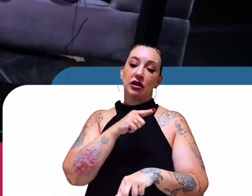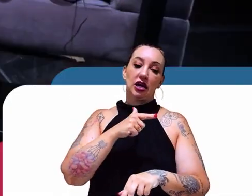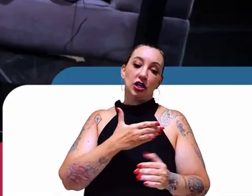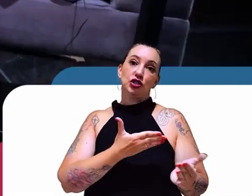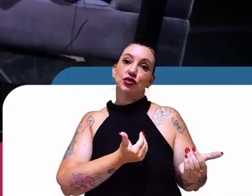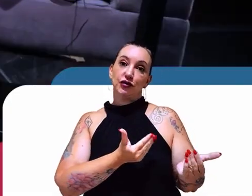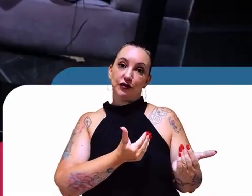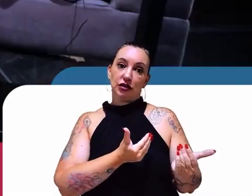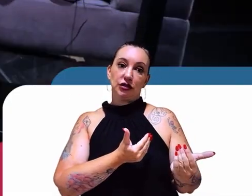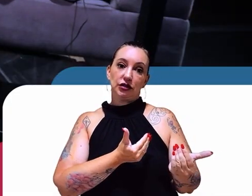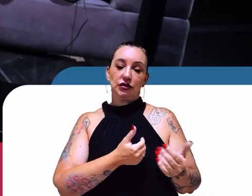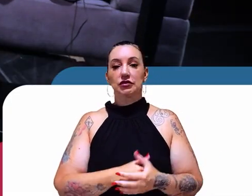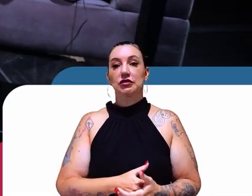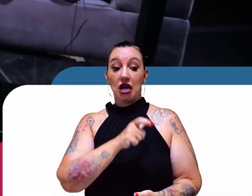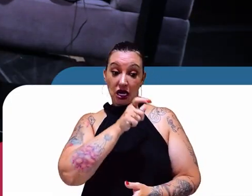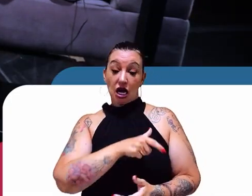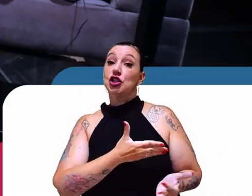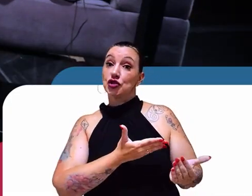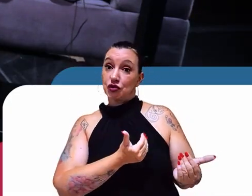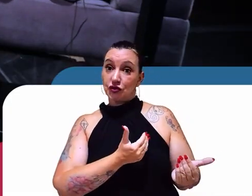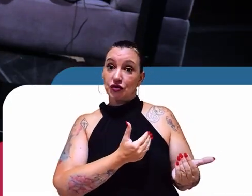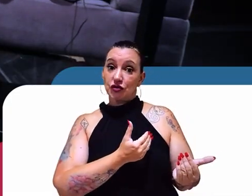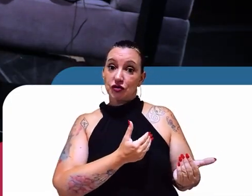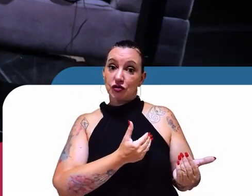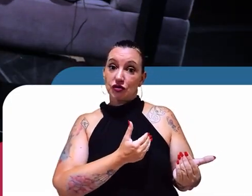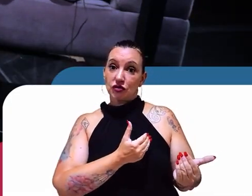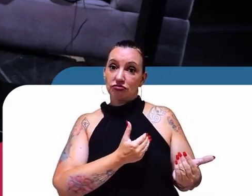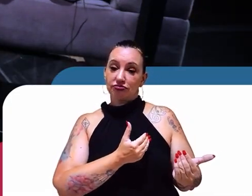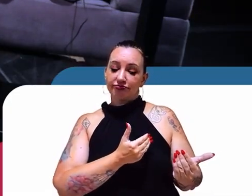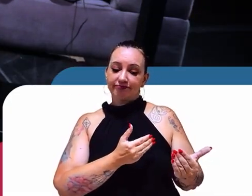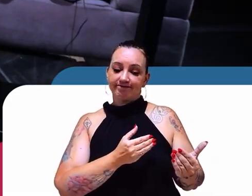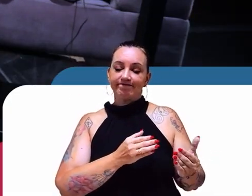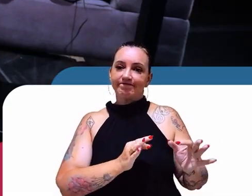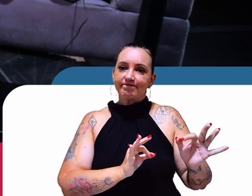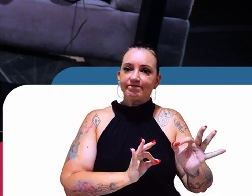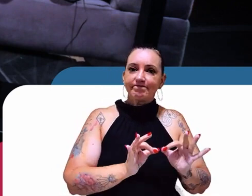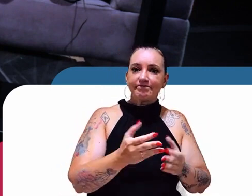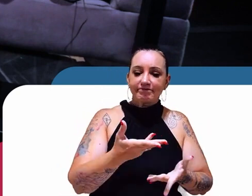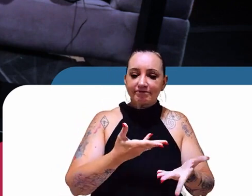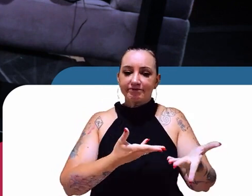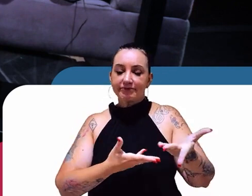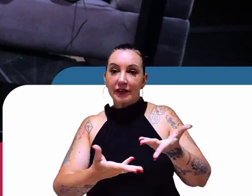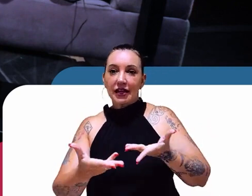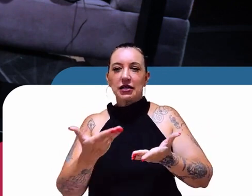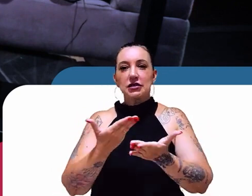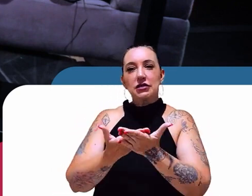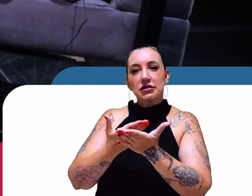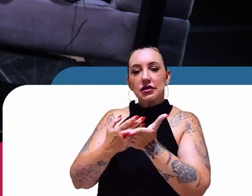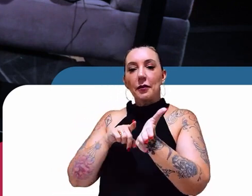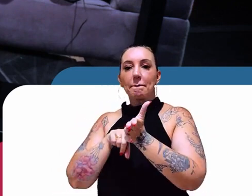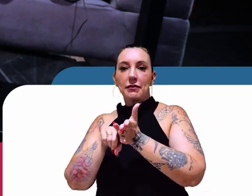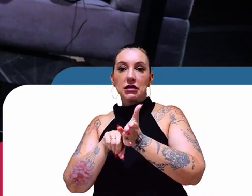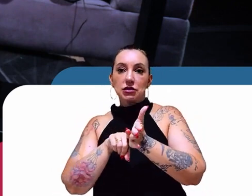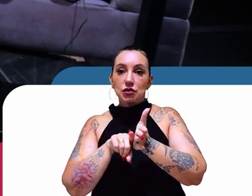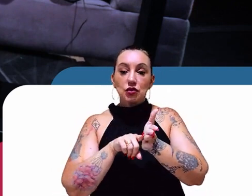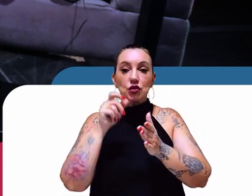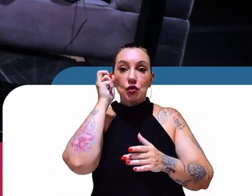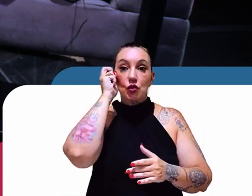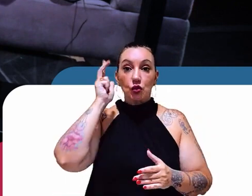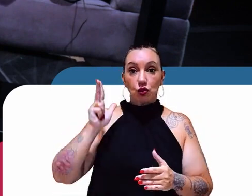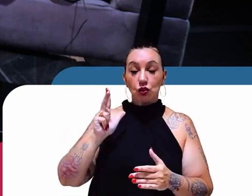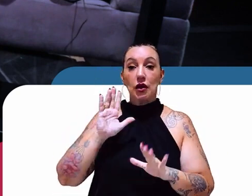juventude tem tem a sua eh tá se articulando né em estudos em pesquisa em